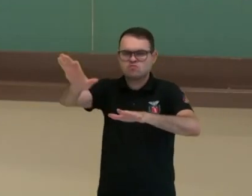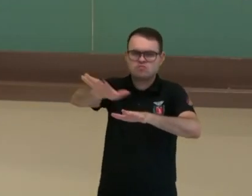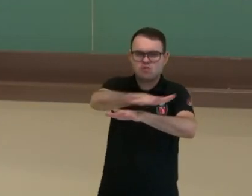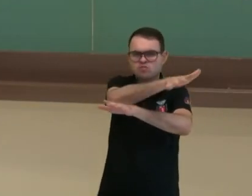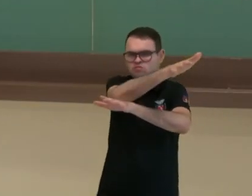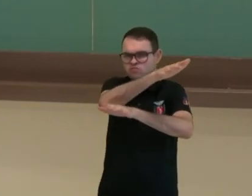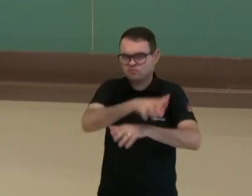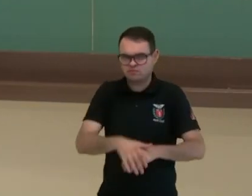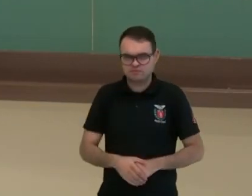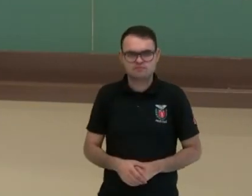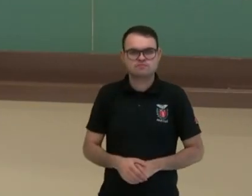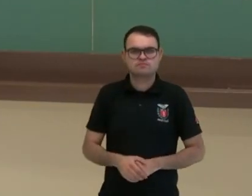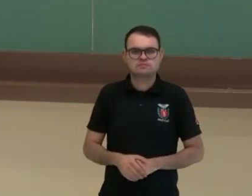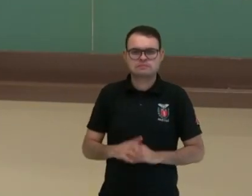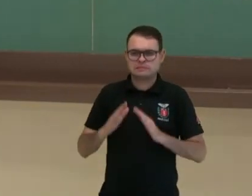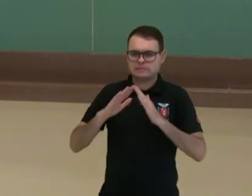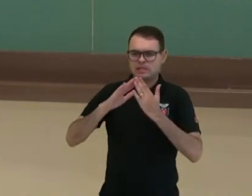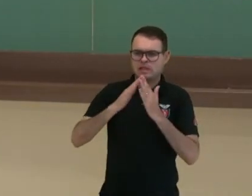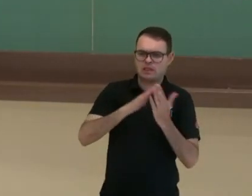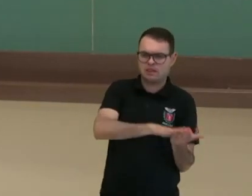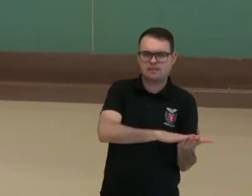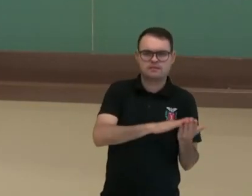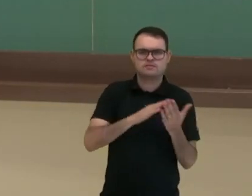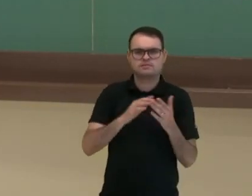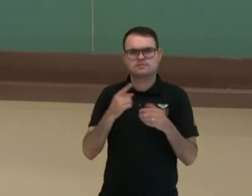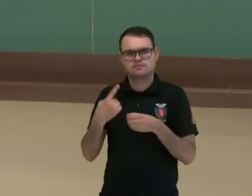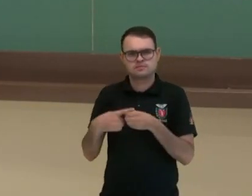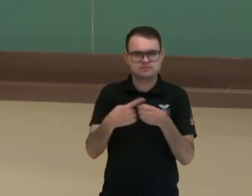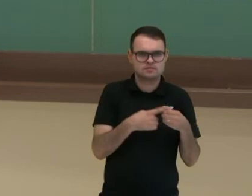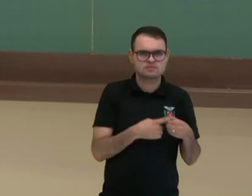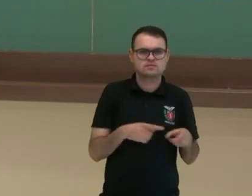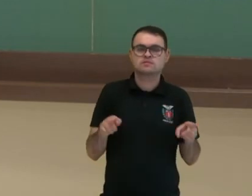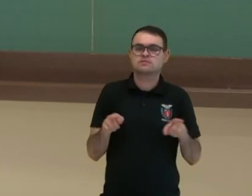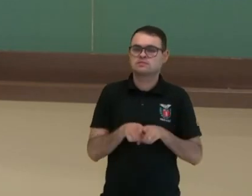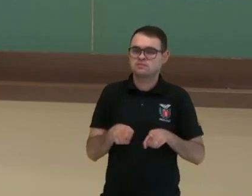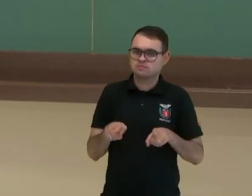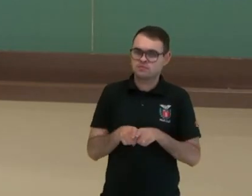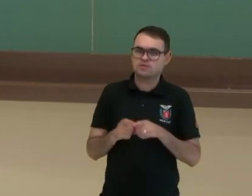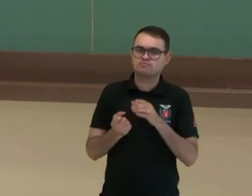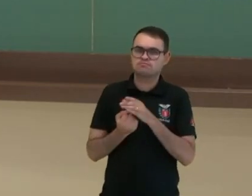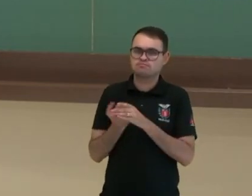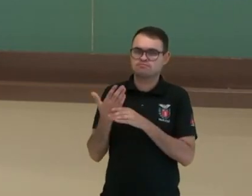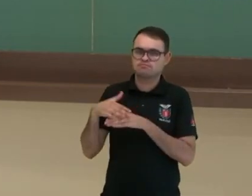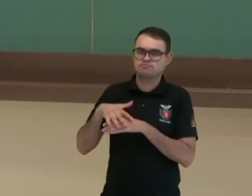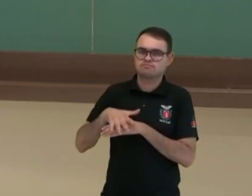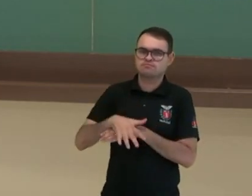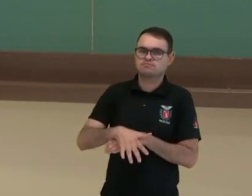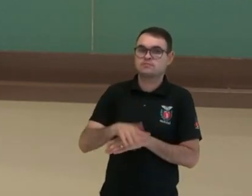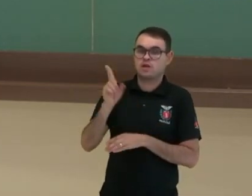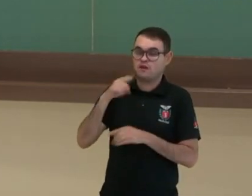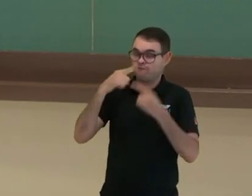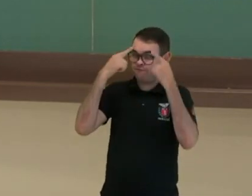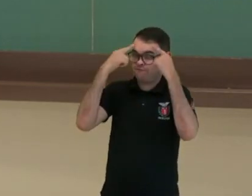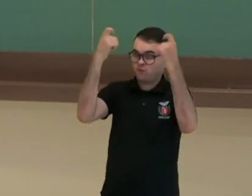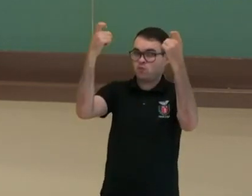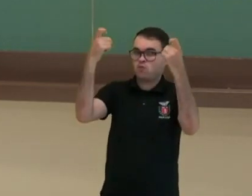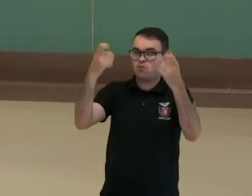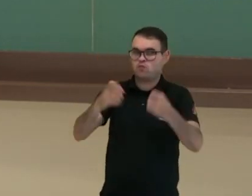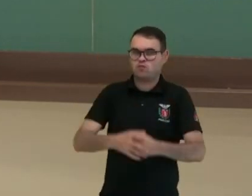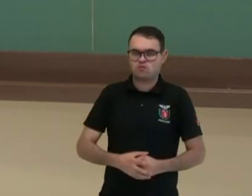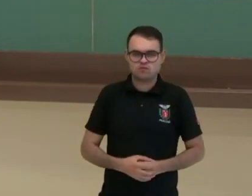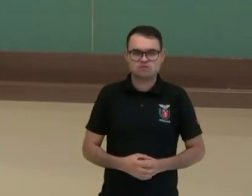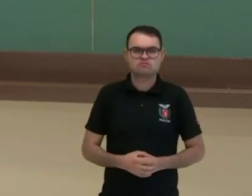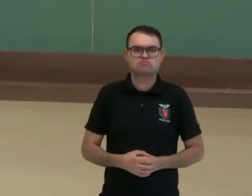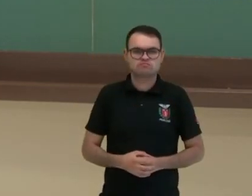terremoto que destrói casas e cidades e até um vulcão entrando em erupção. Então elas são violentas, como